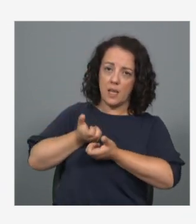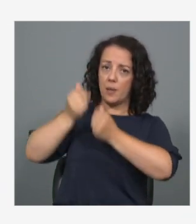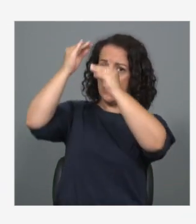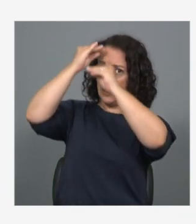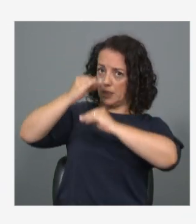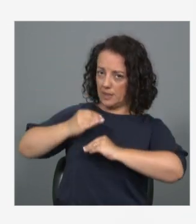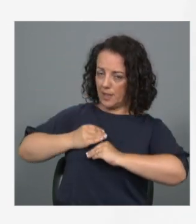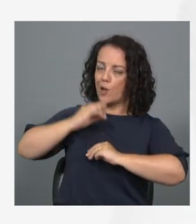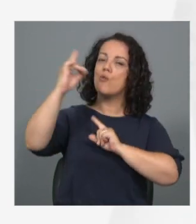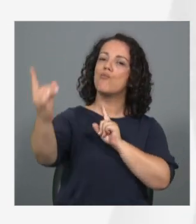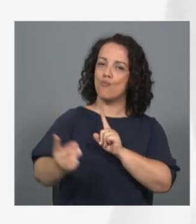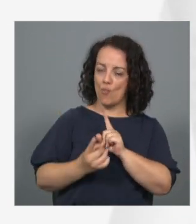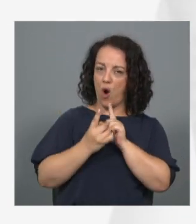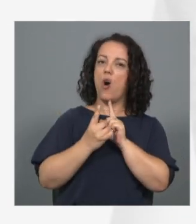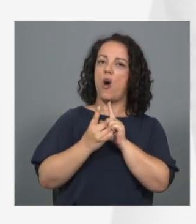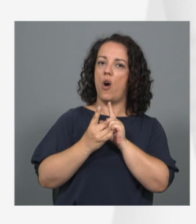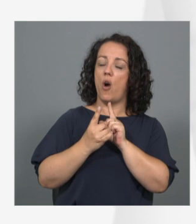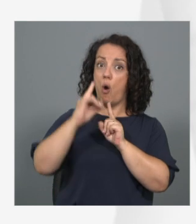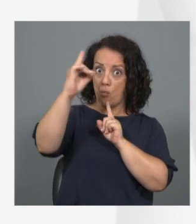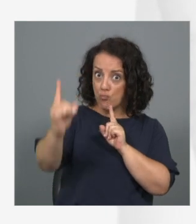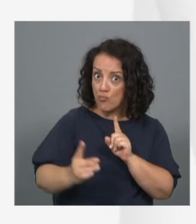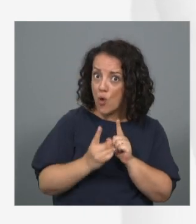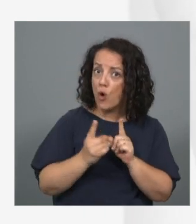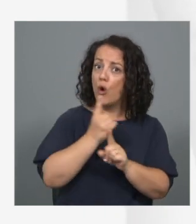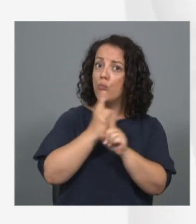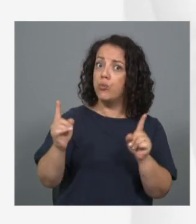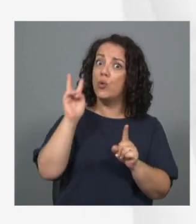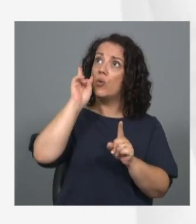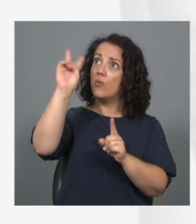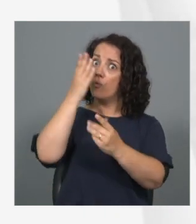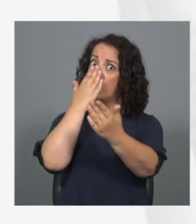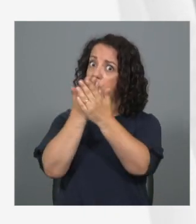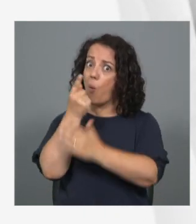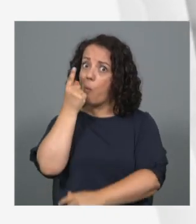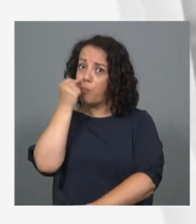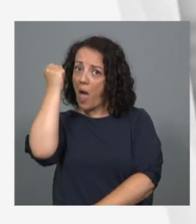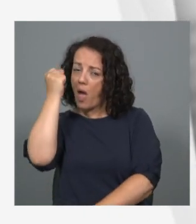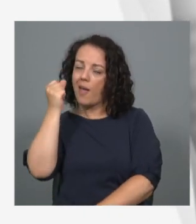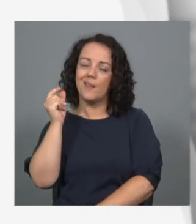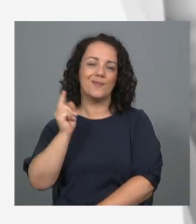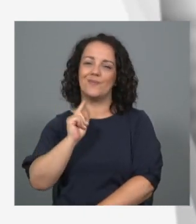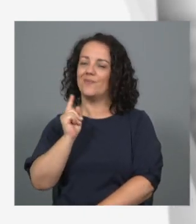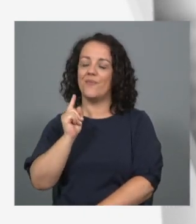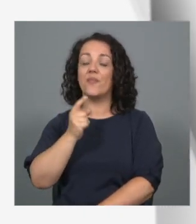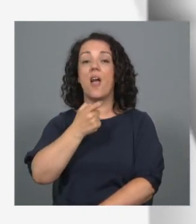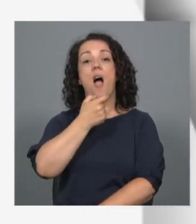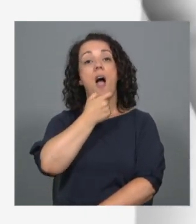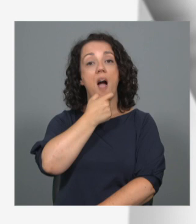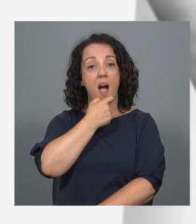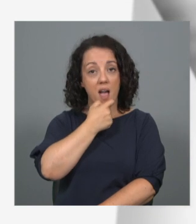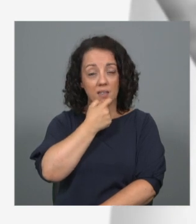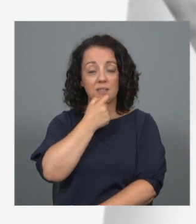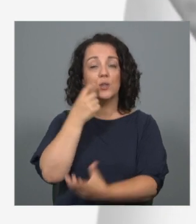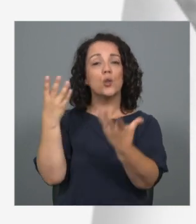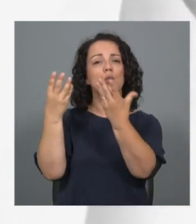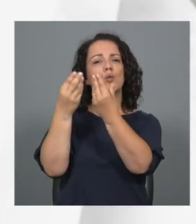mim. Não porque alguém tenha visto o Pai. Só aquele que vem de junto de Deus